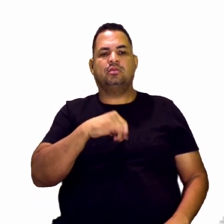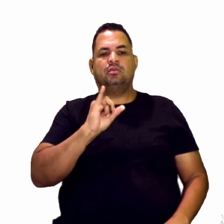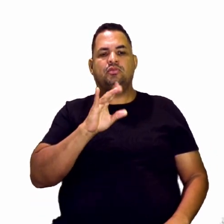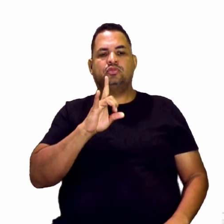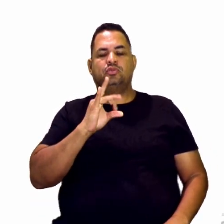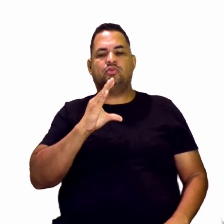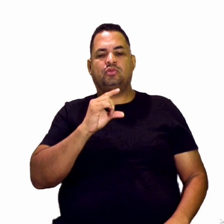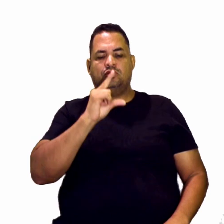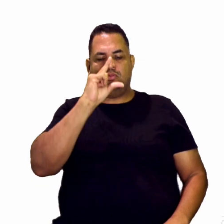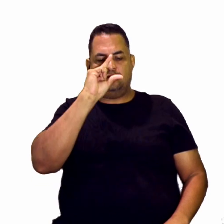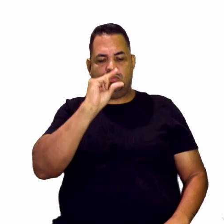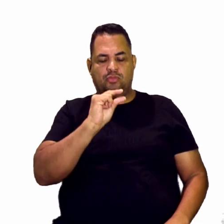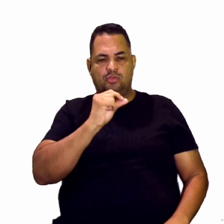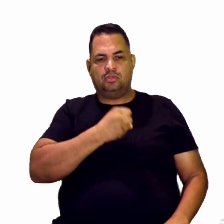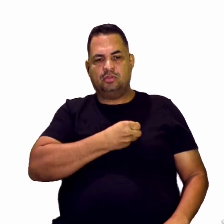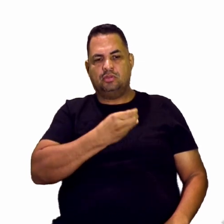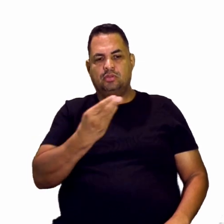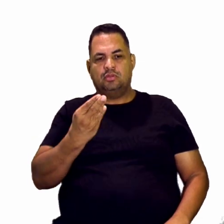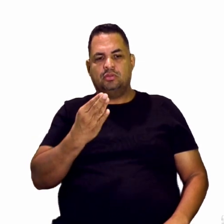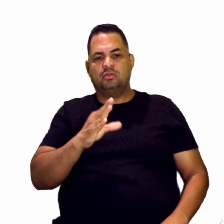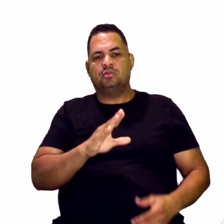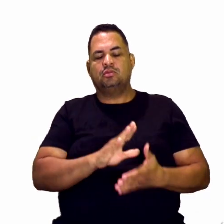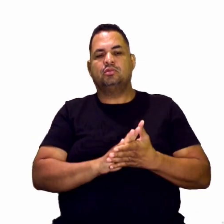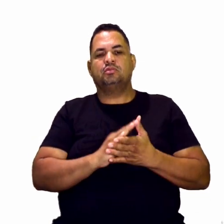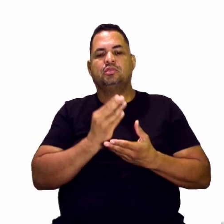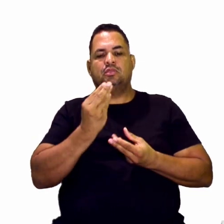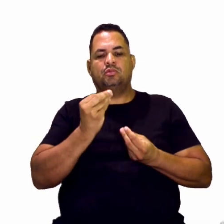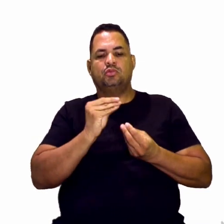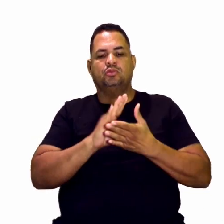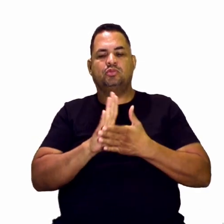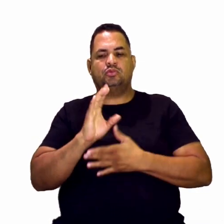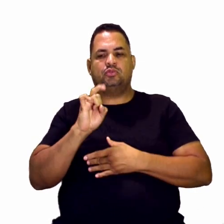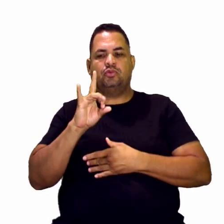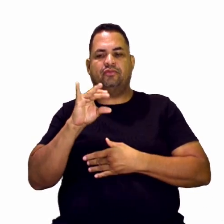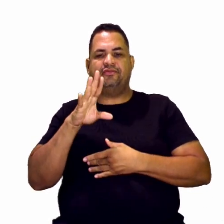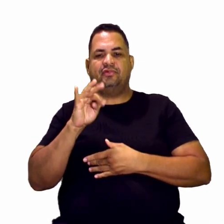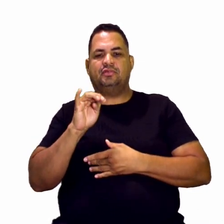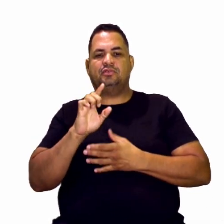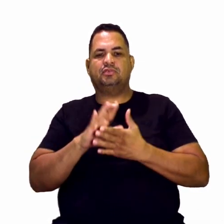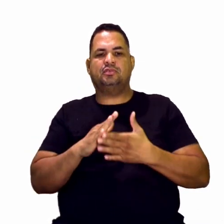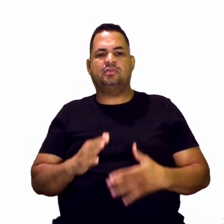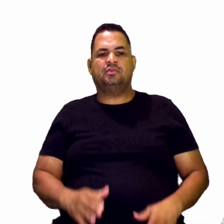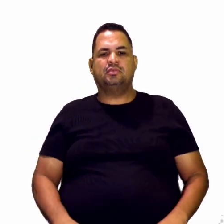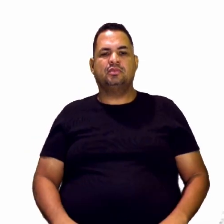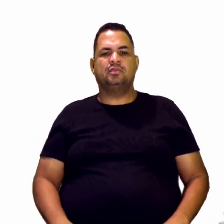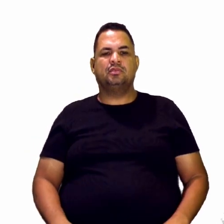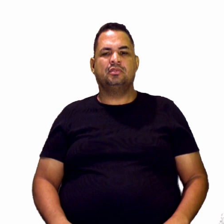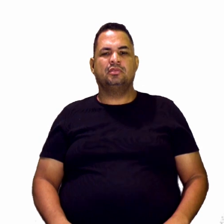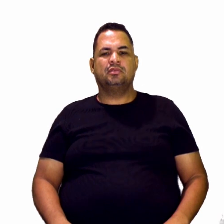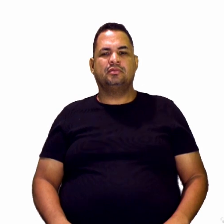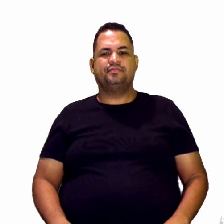pouco soluto e muito solvente, tá? Vou botar aqui,